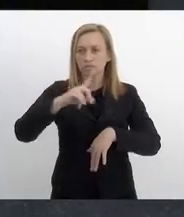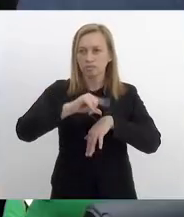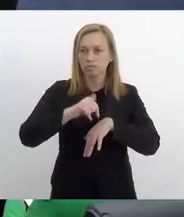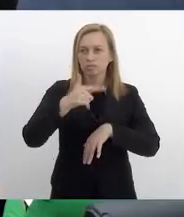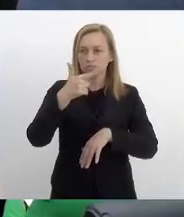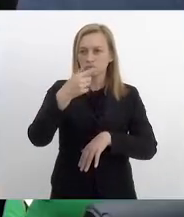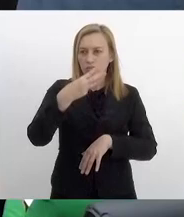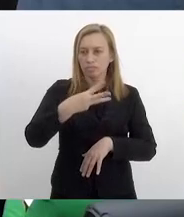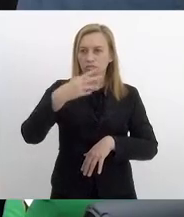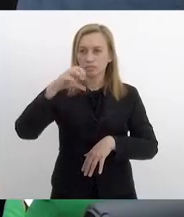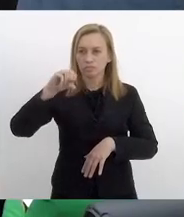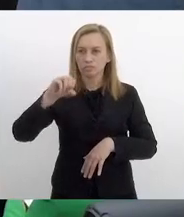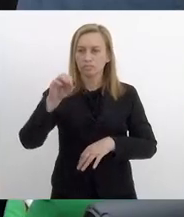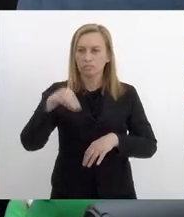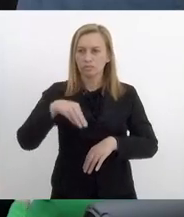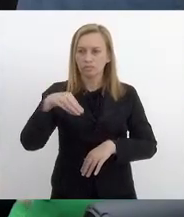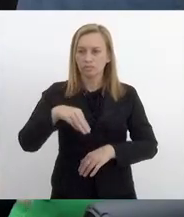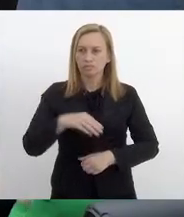minutos.